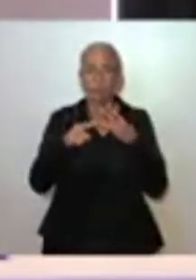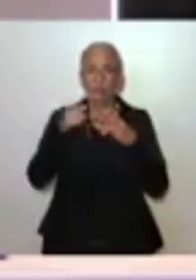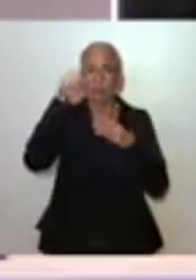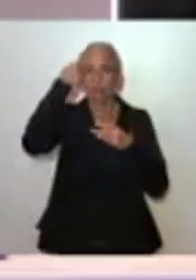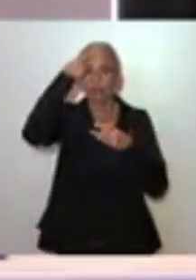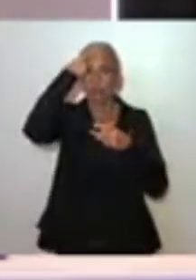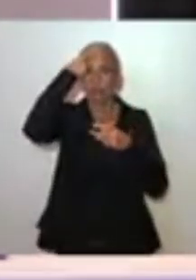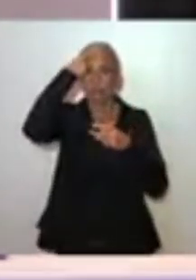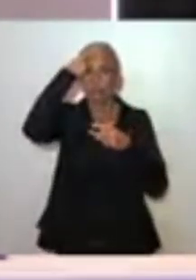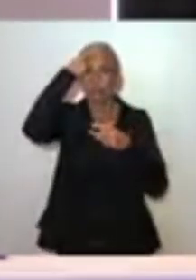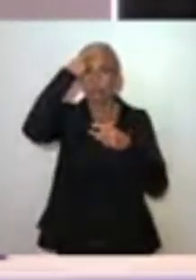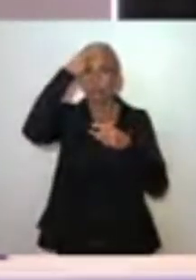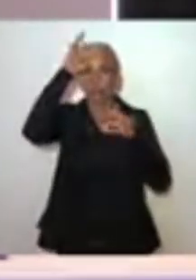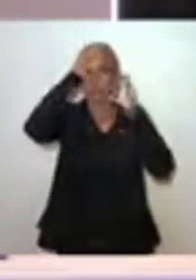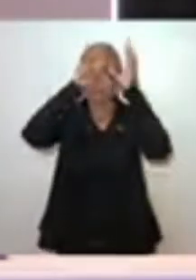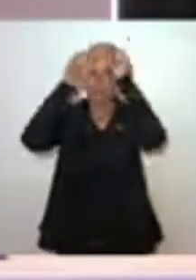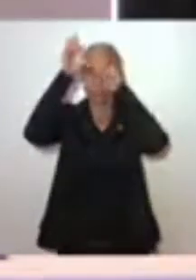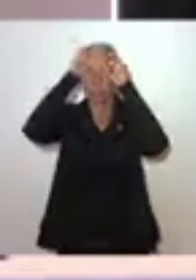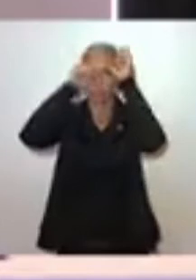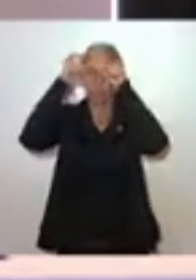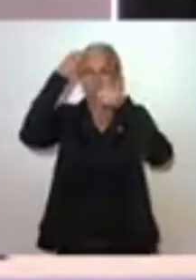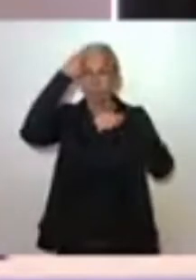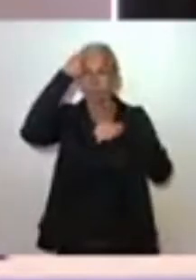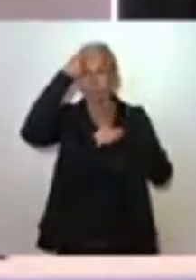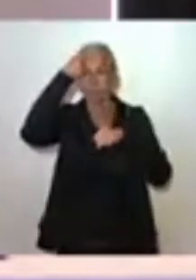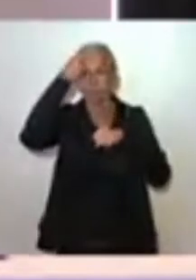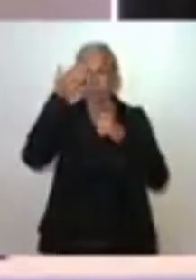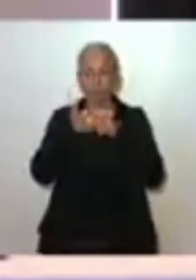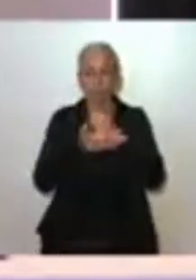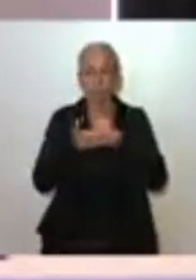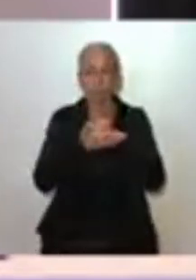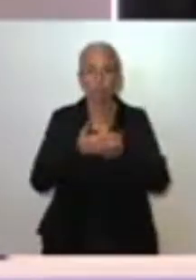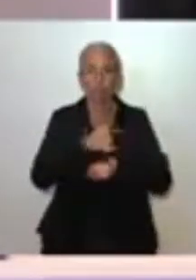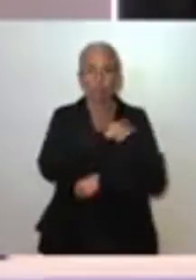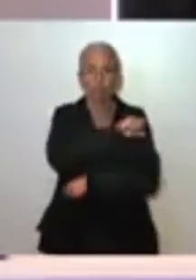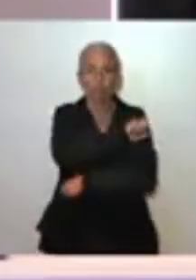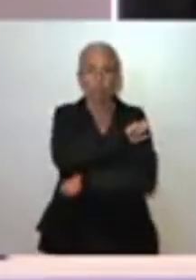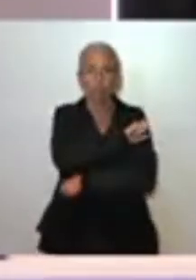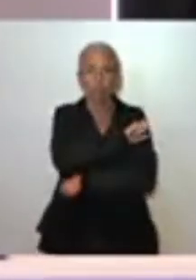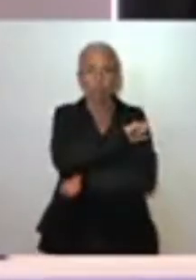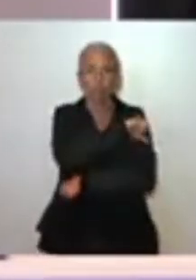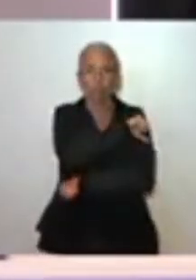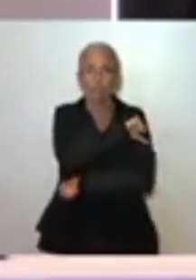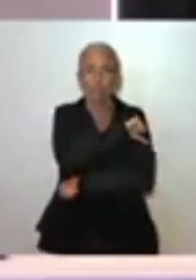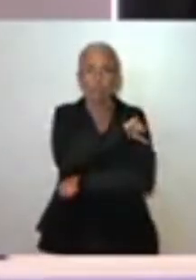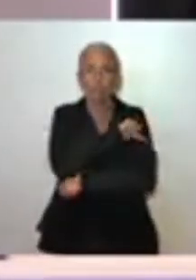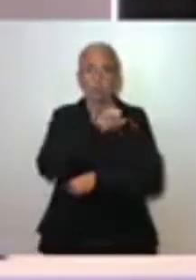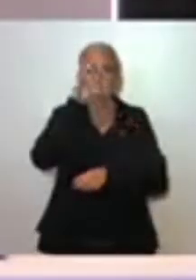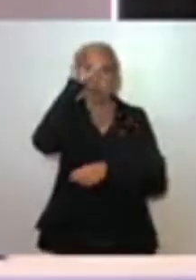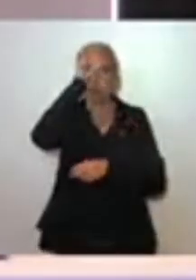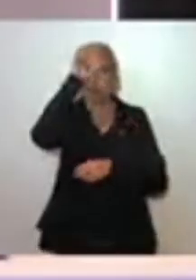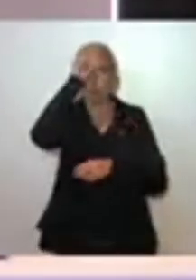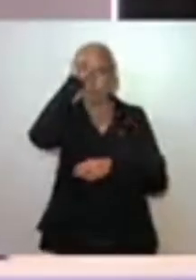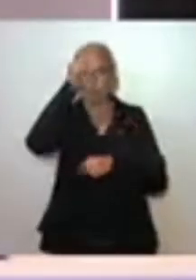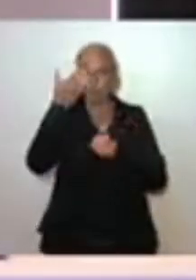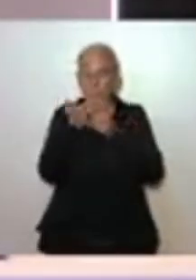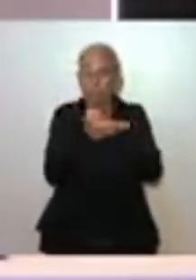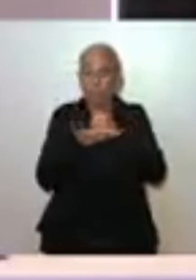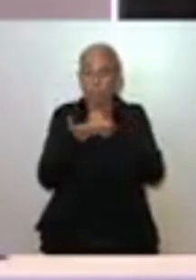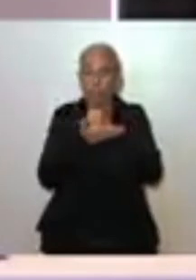aprendizado que é a criança terminal fundamental ou médio e não ter aprendido o mínimo que deveria ter aprendido